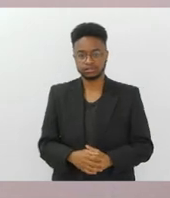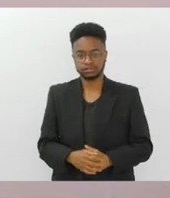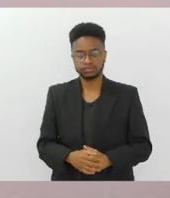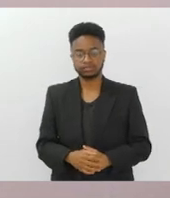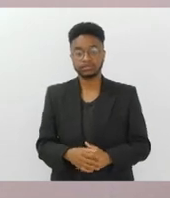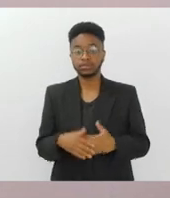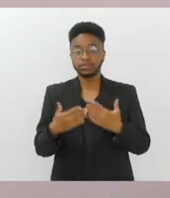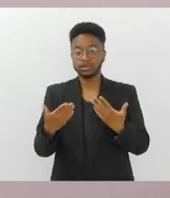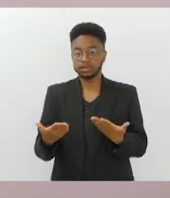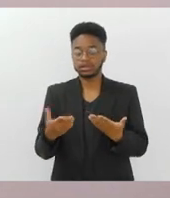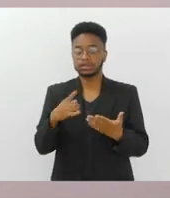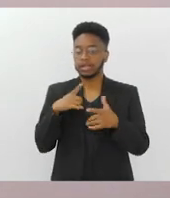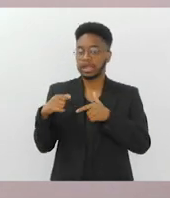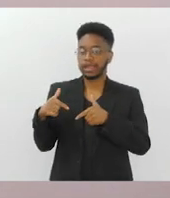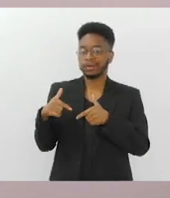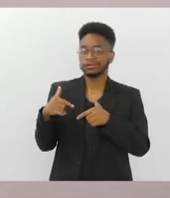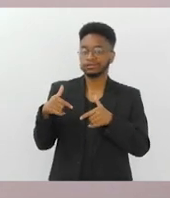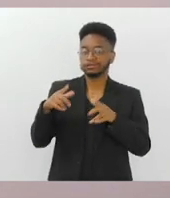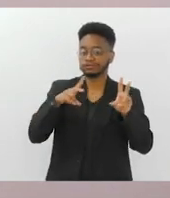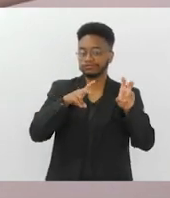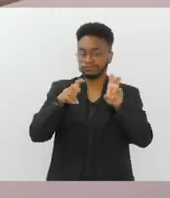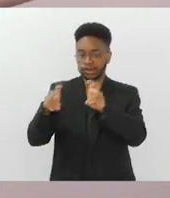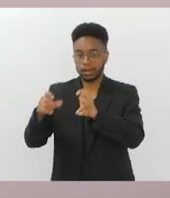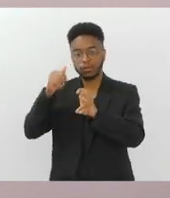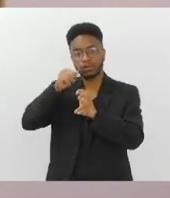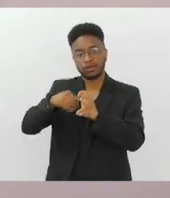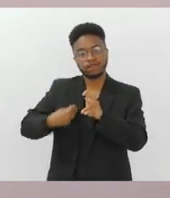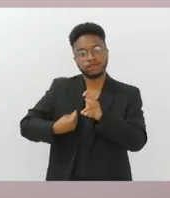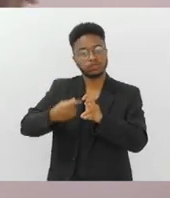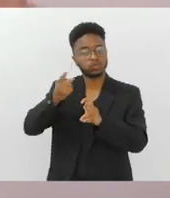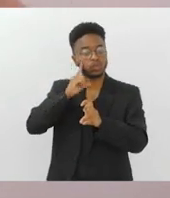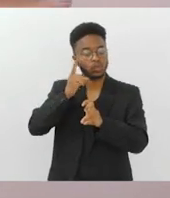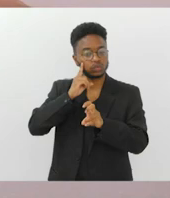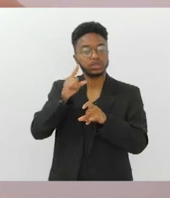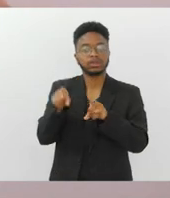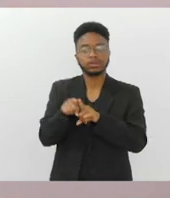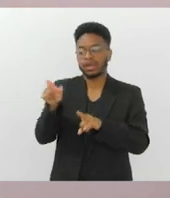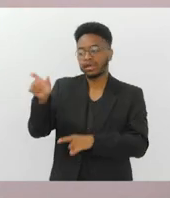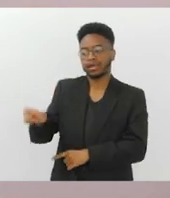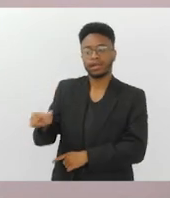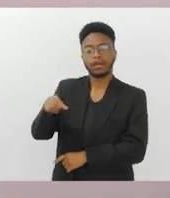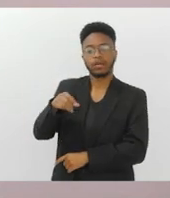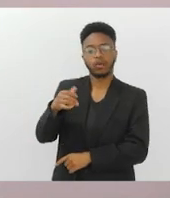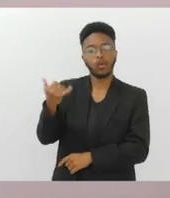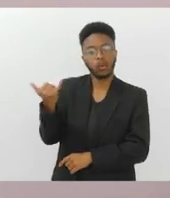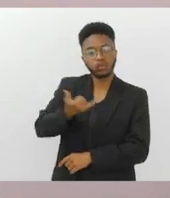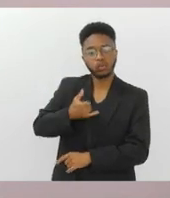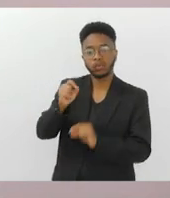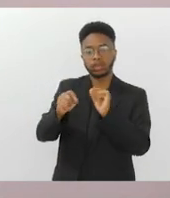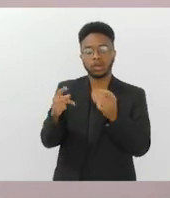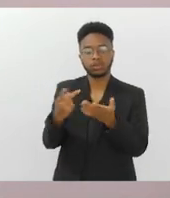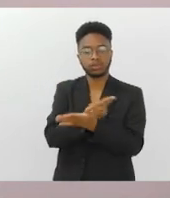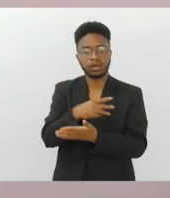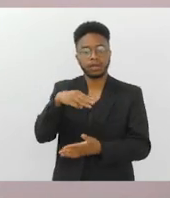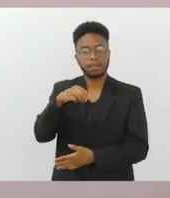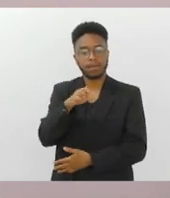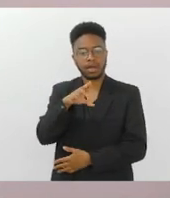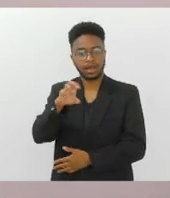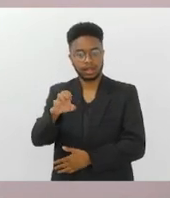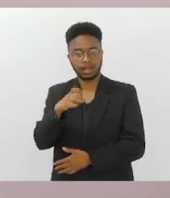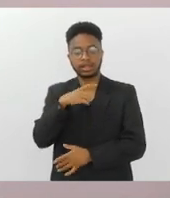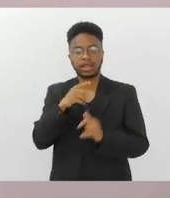mulheres de favela enfrentam dia a dia. E Maria Lúcia me contava de outro caso na própria Maré, com operação policial.